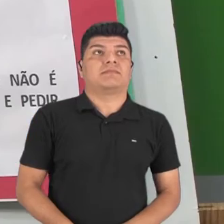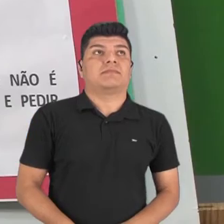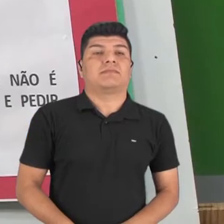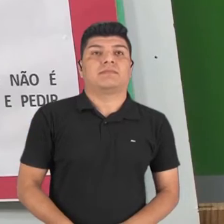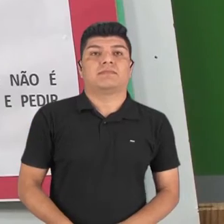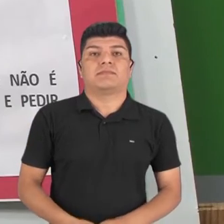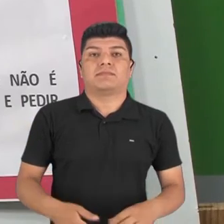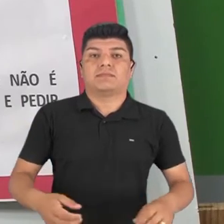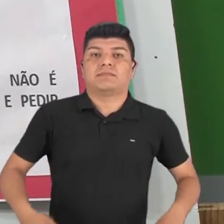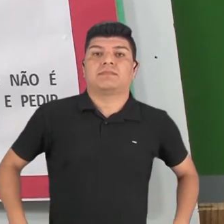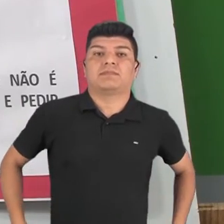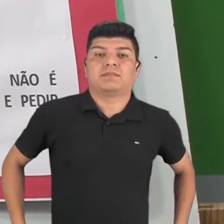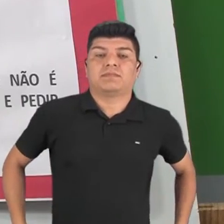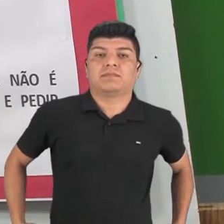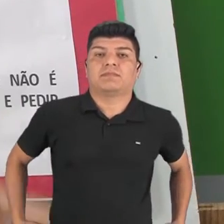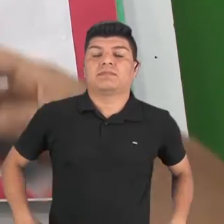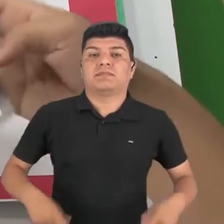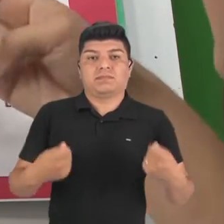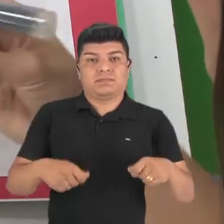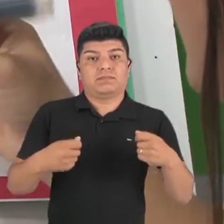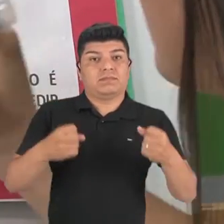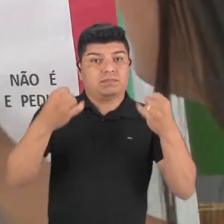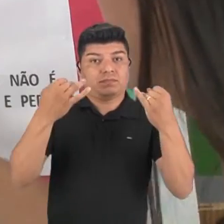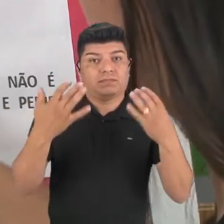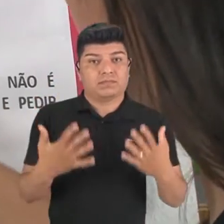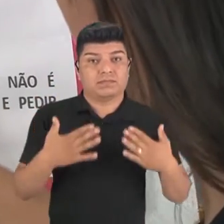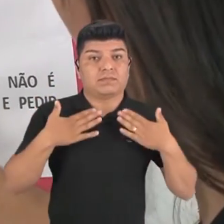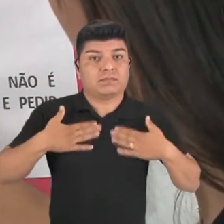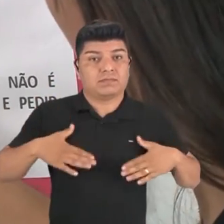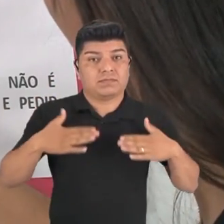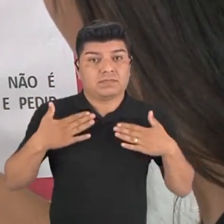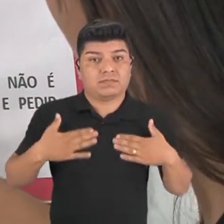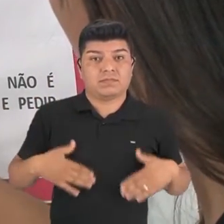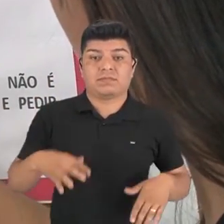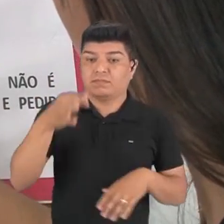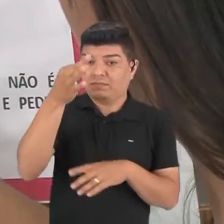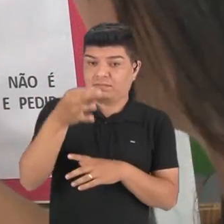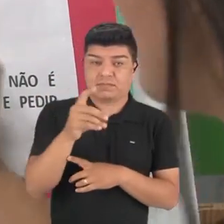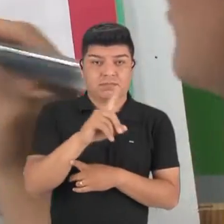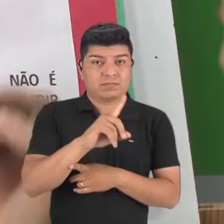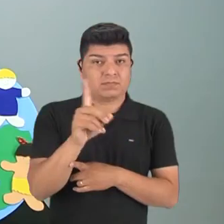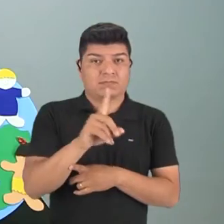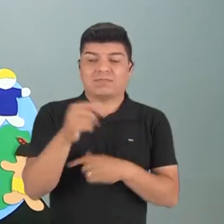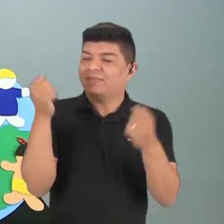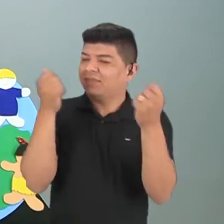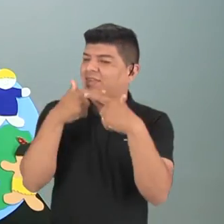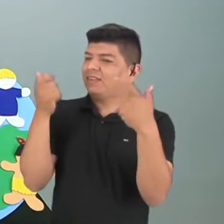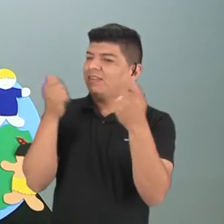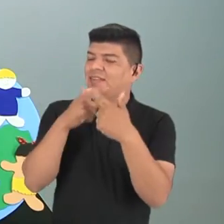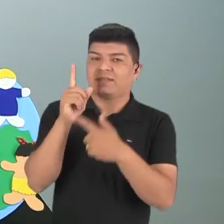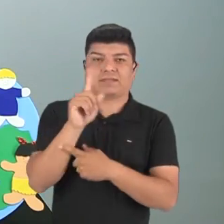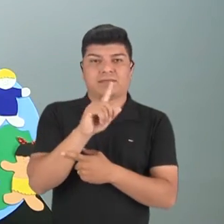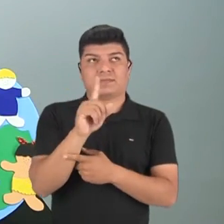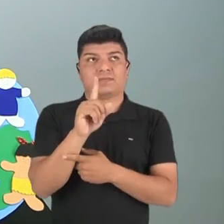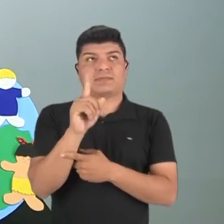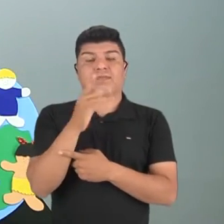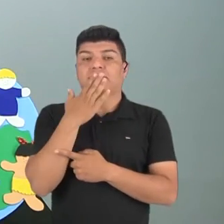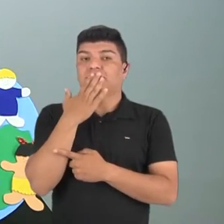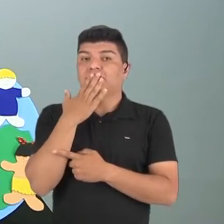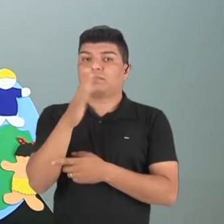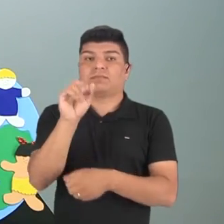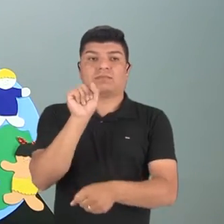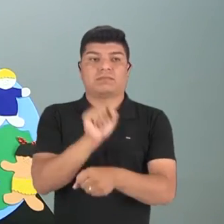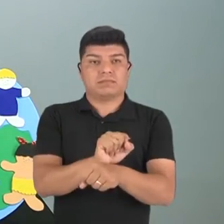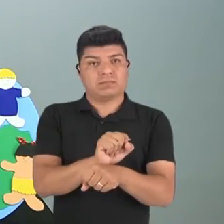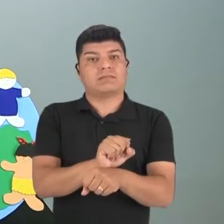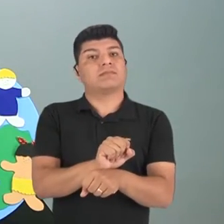devemos explicar com calma, não é mesmo? Que não é correto rir de ninguém e pedir que